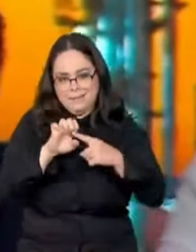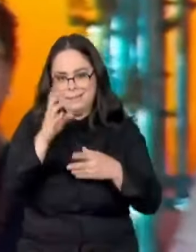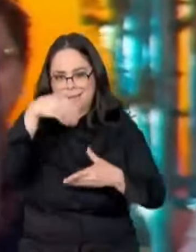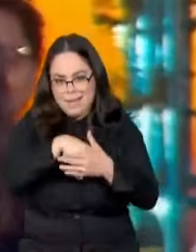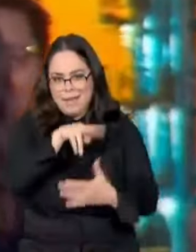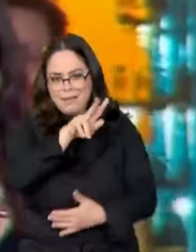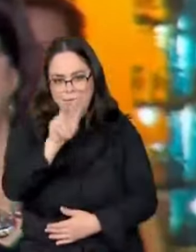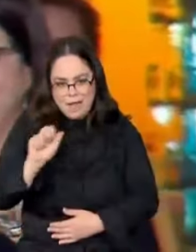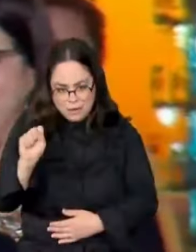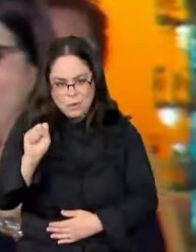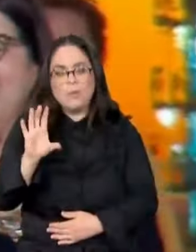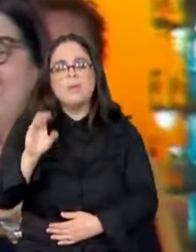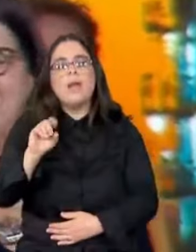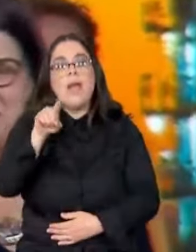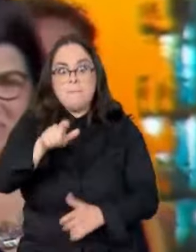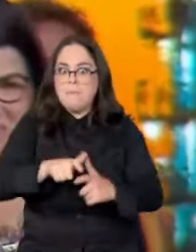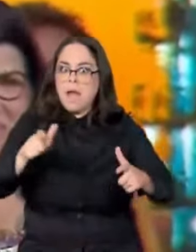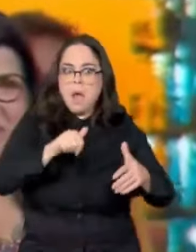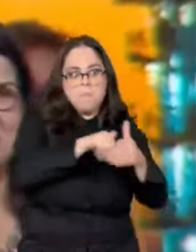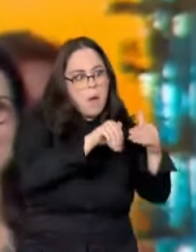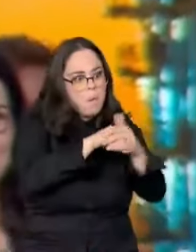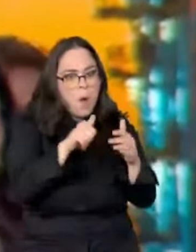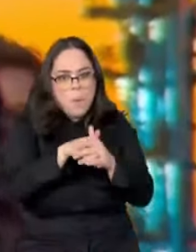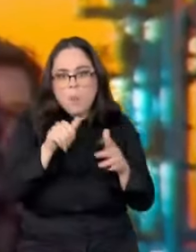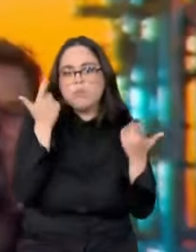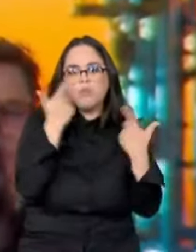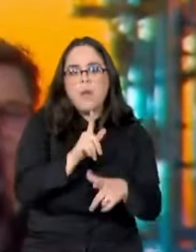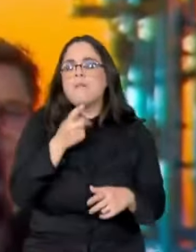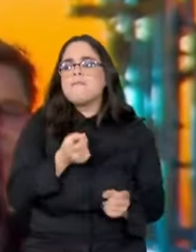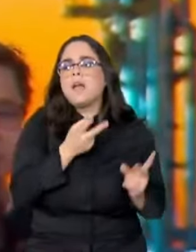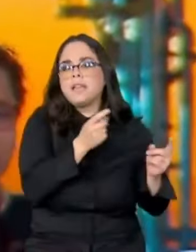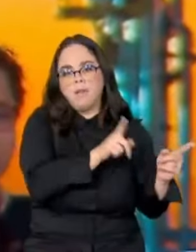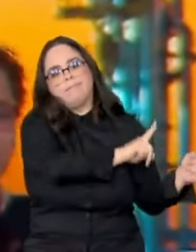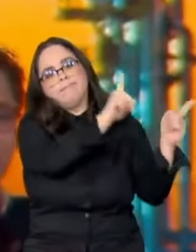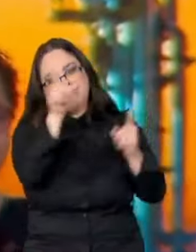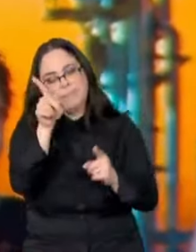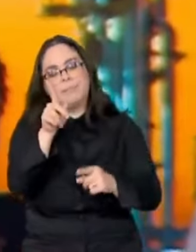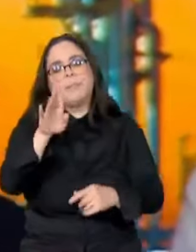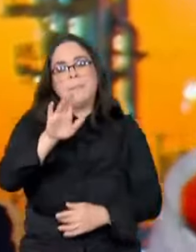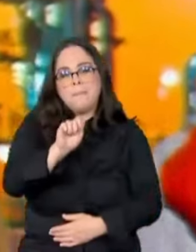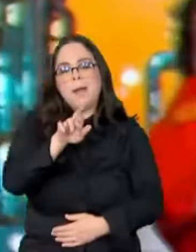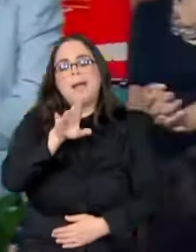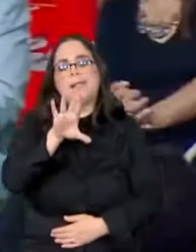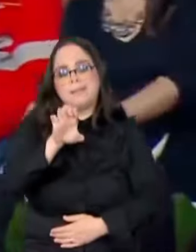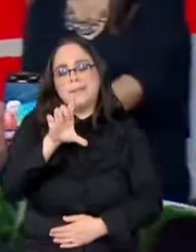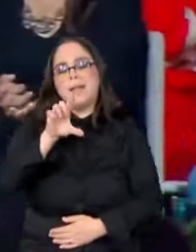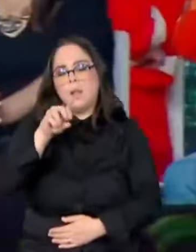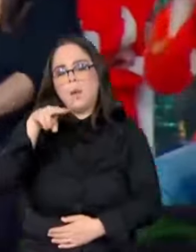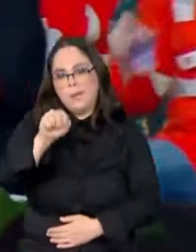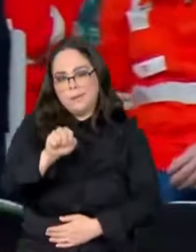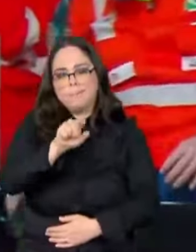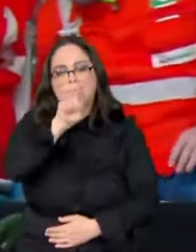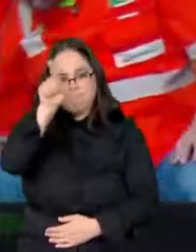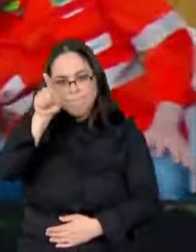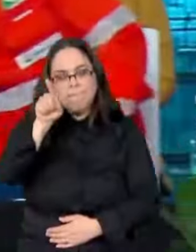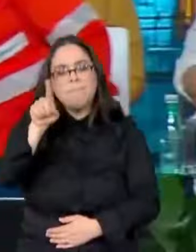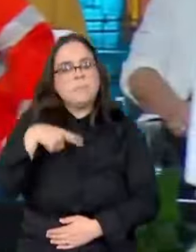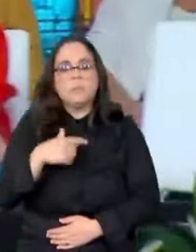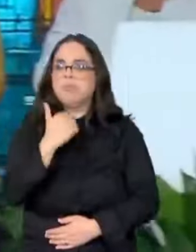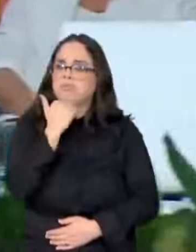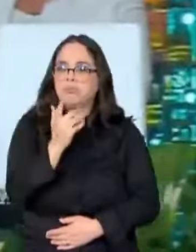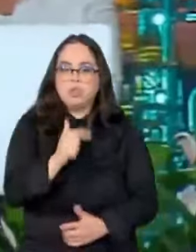que foi o maior artilheiro da história do Vasco, foi vendido para o Barcelona. E ele ficou no Barcelona e não